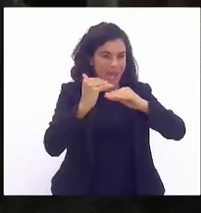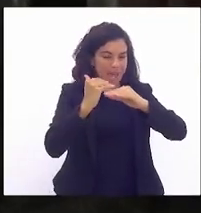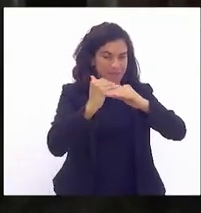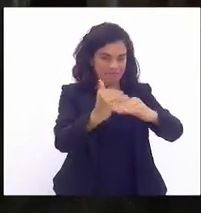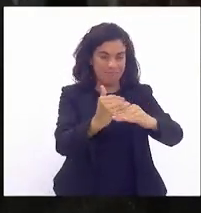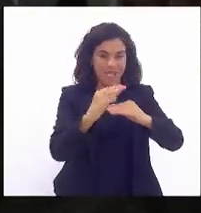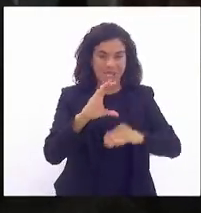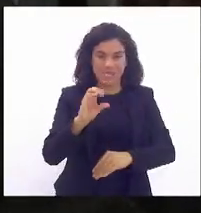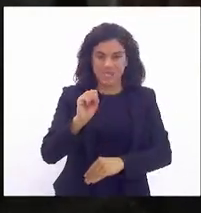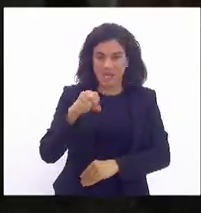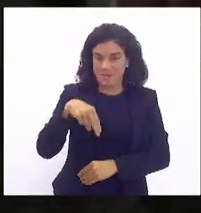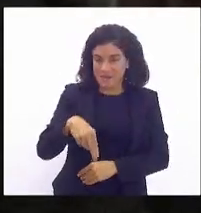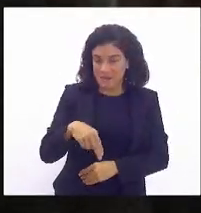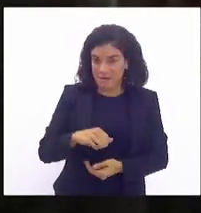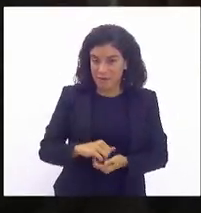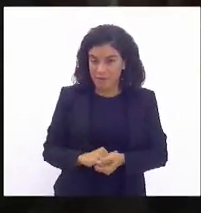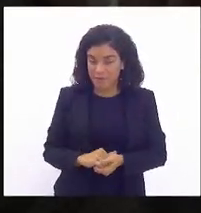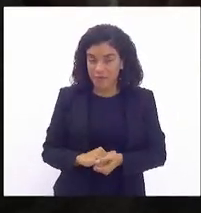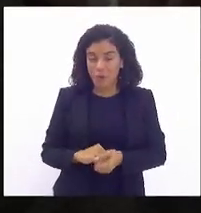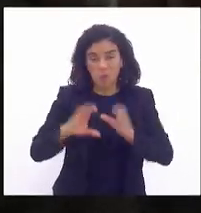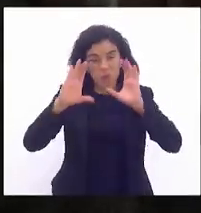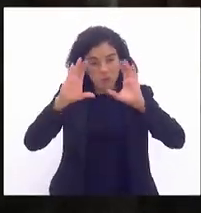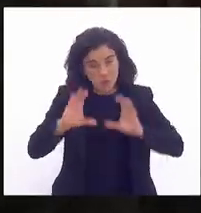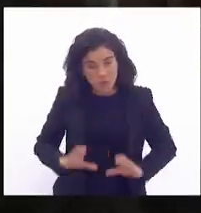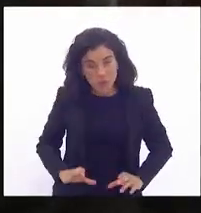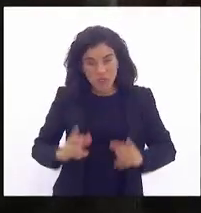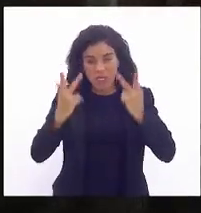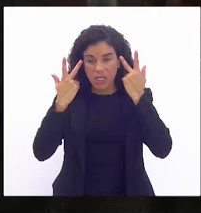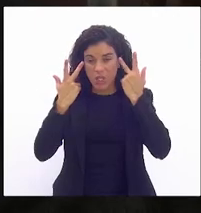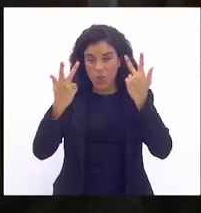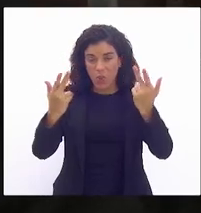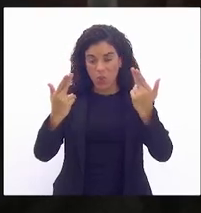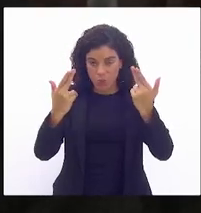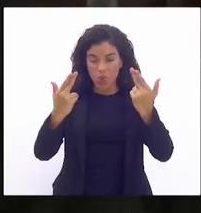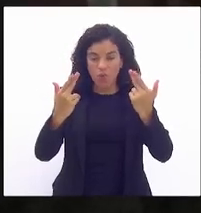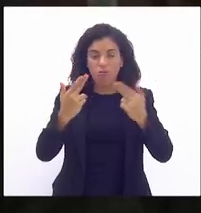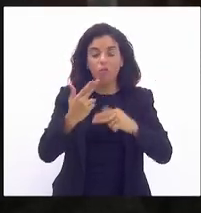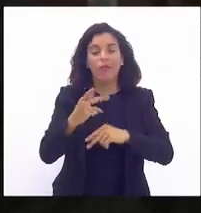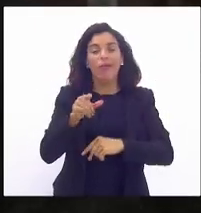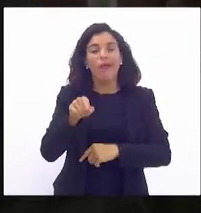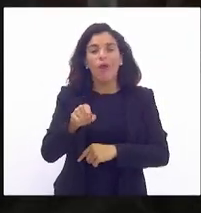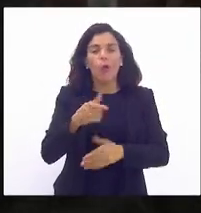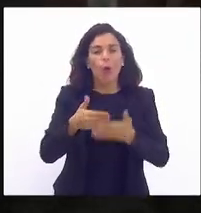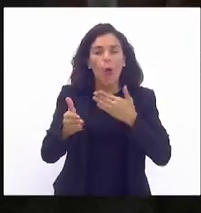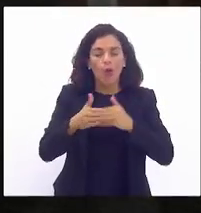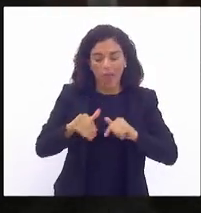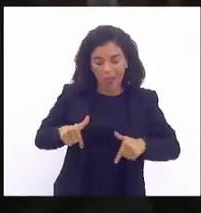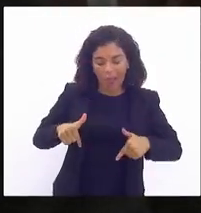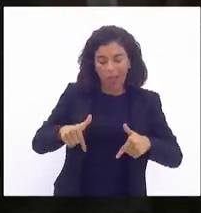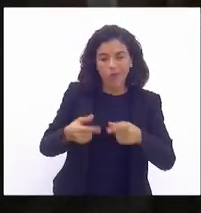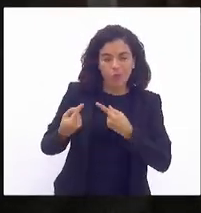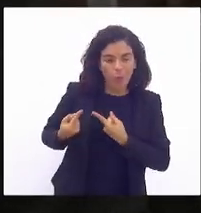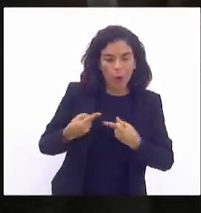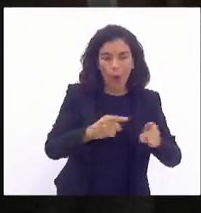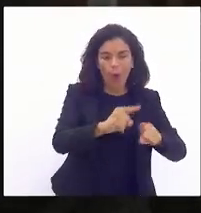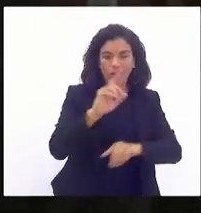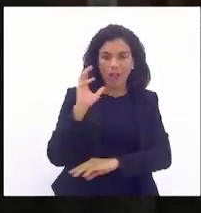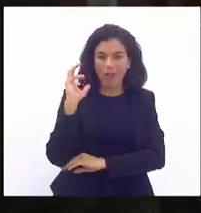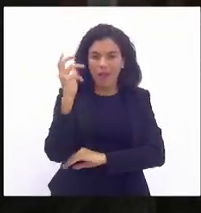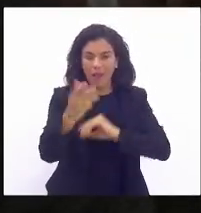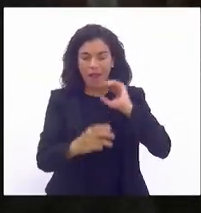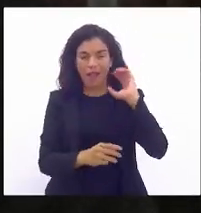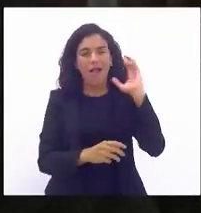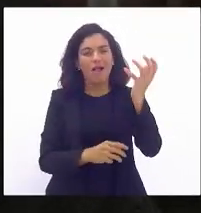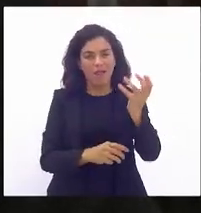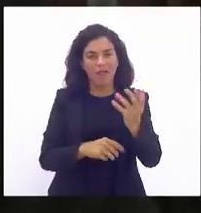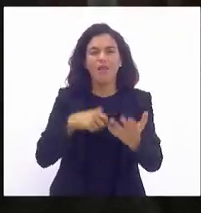CSN. O cidadão comum, qualquer ato que ele cometer contra o meio ambiente, ele